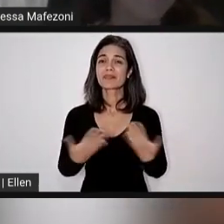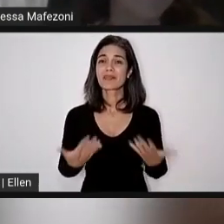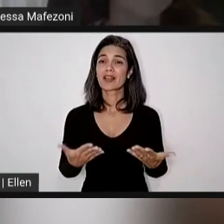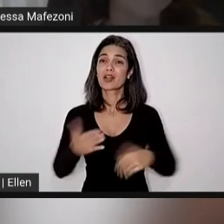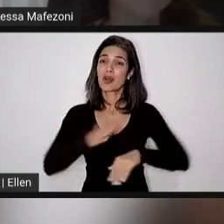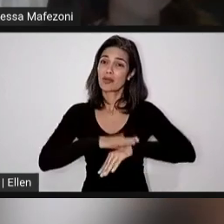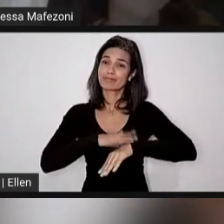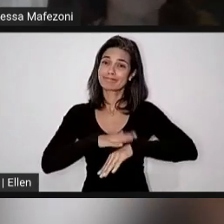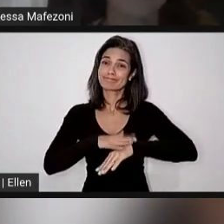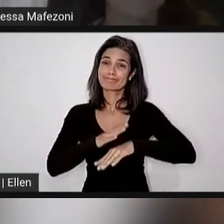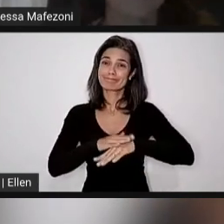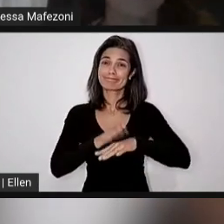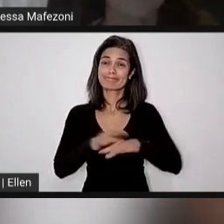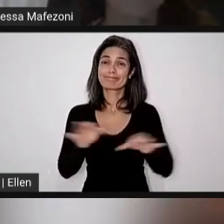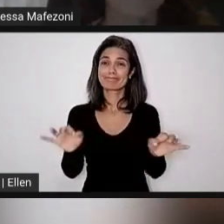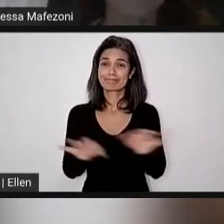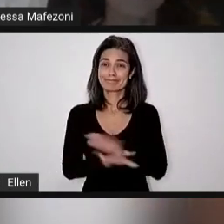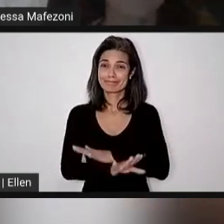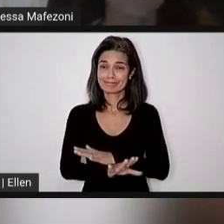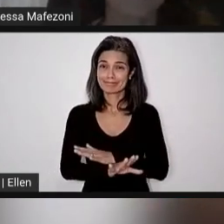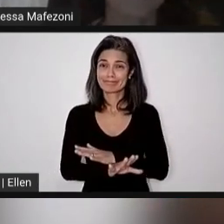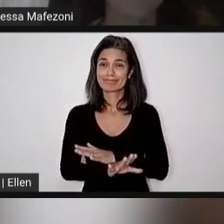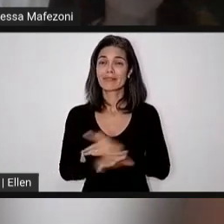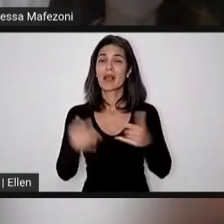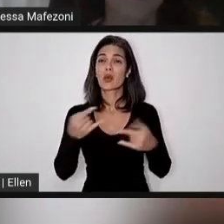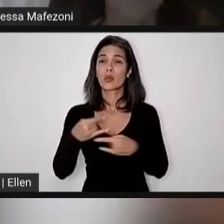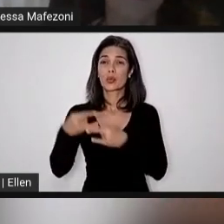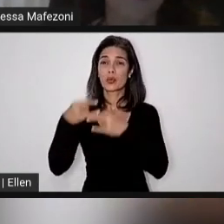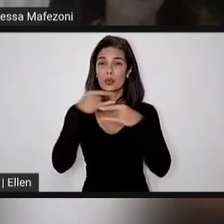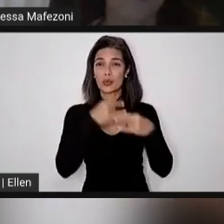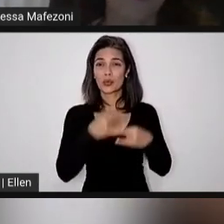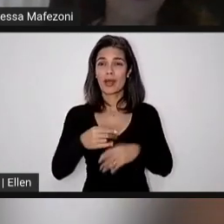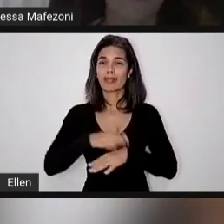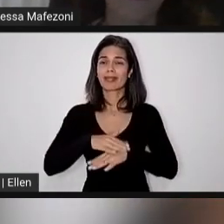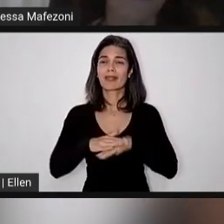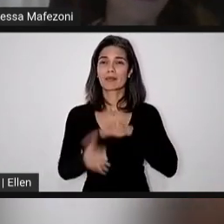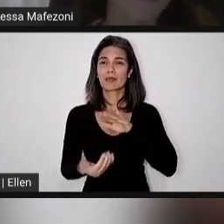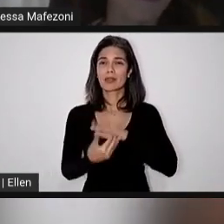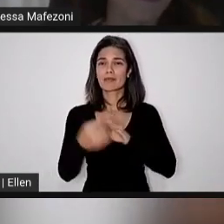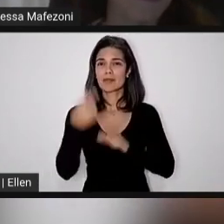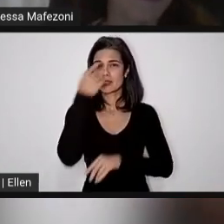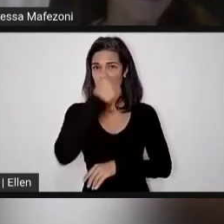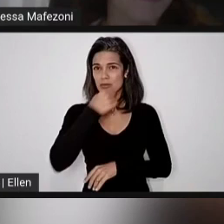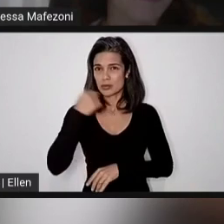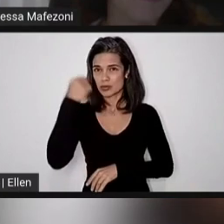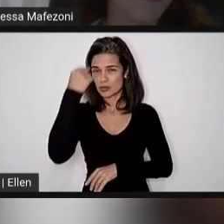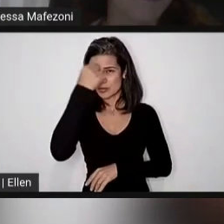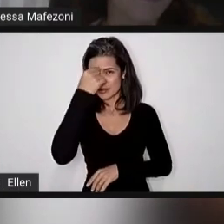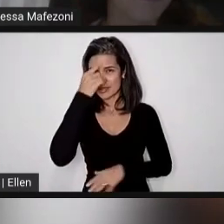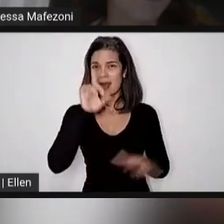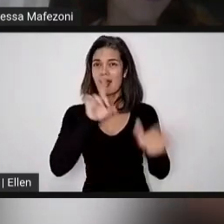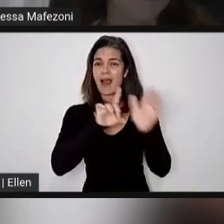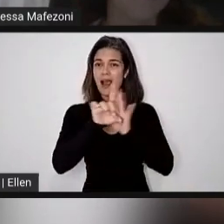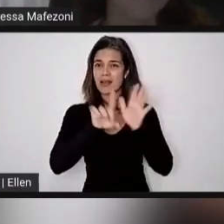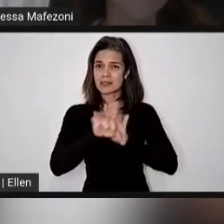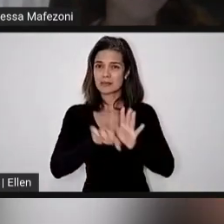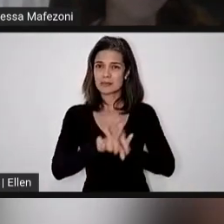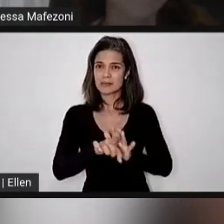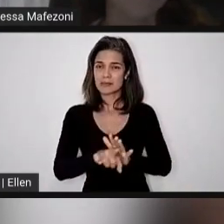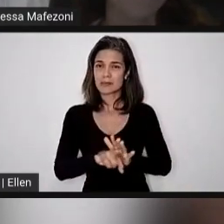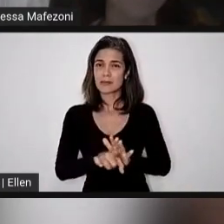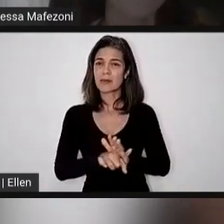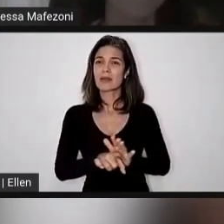está encerrado, né? Nossa live ela é de 1 hora. Então, as perguntas que estão postadas, nós